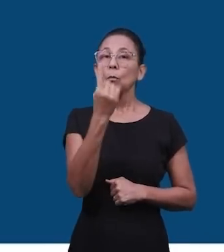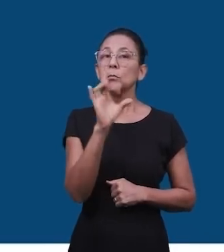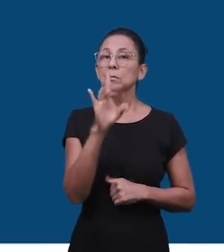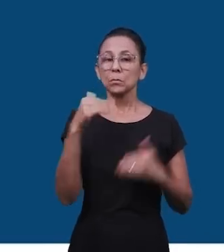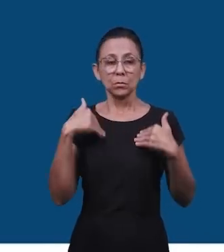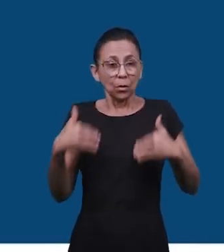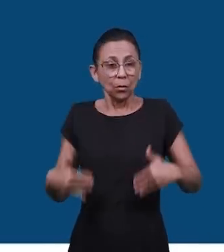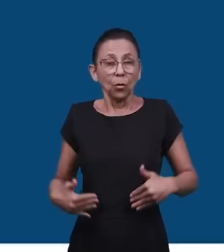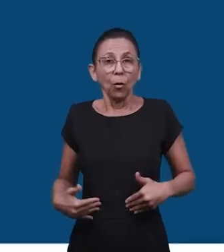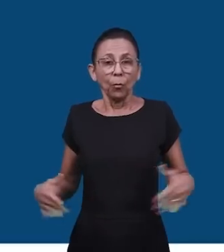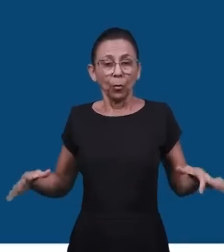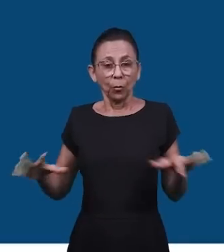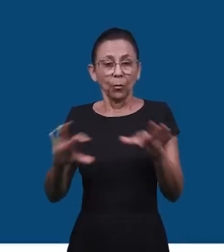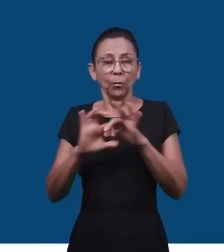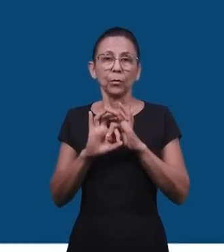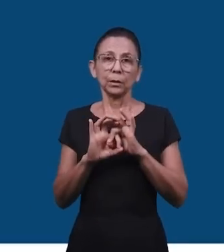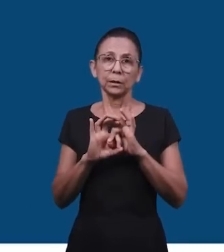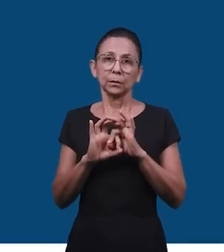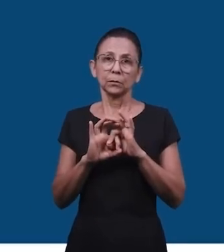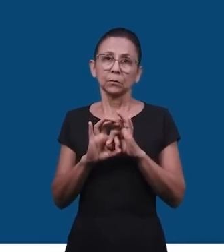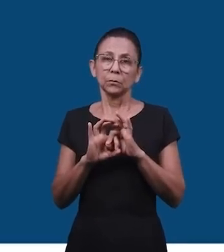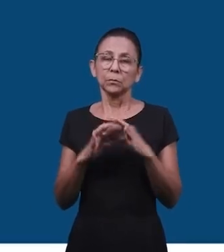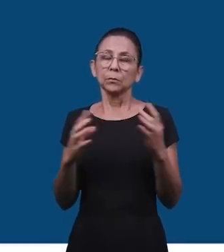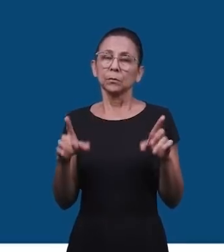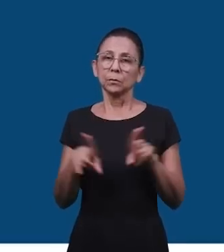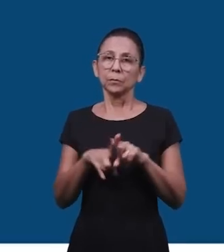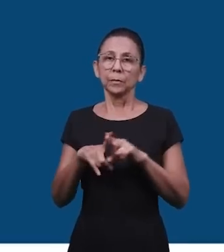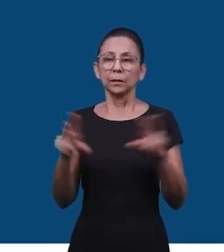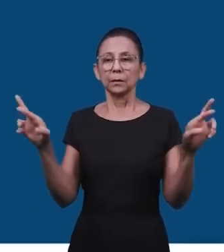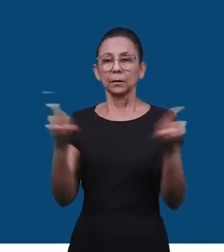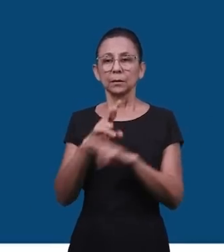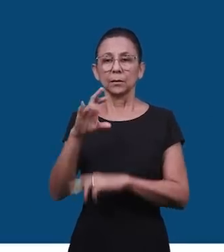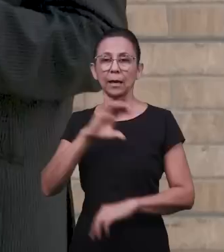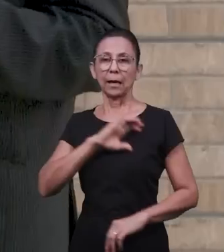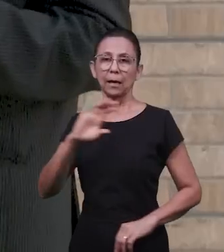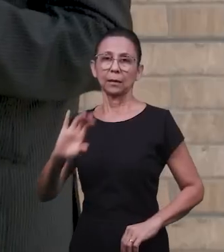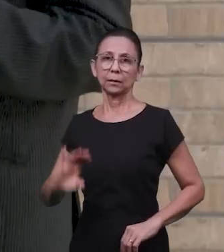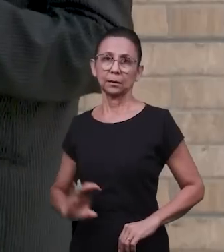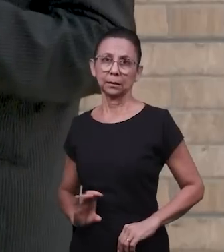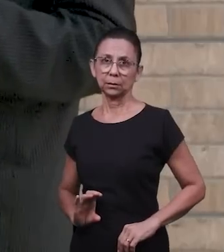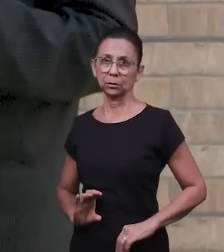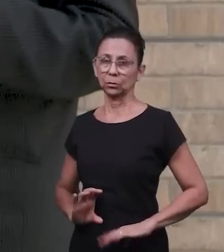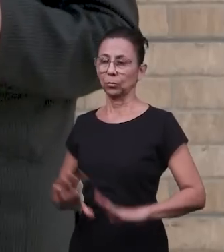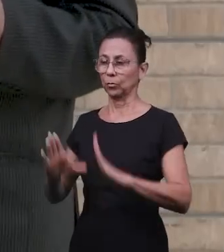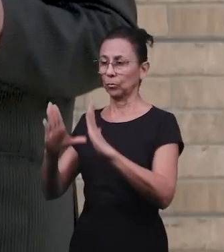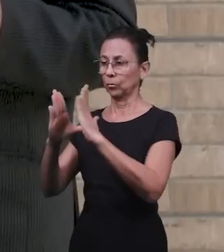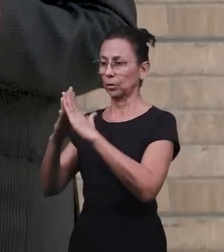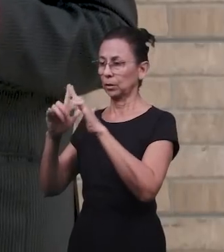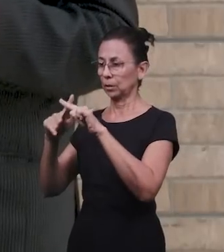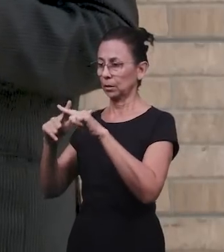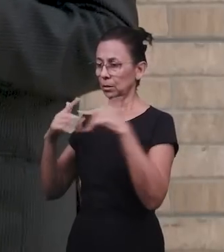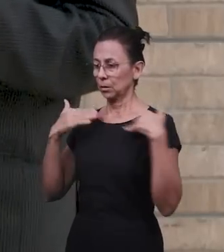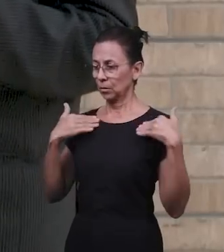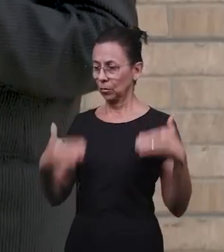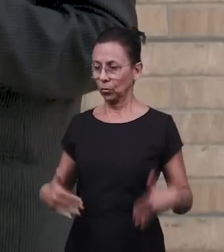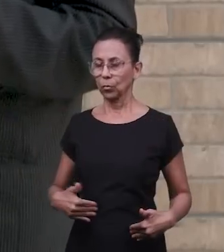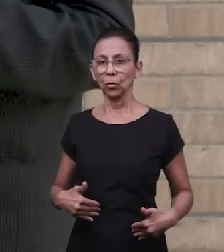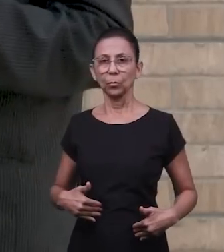só corpo, assim também com respeito a Cristo. Então, a igreja corpo de Cristo é